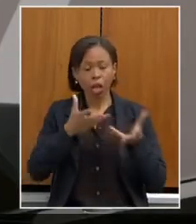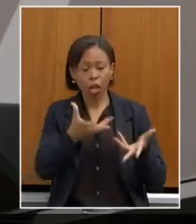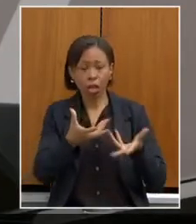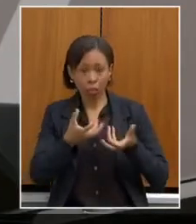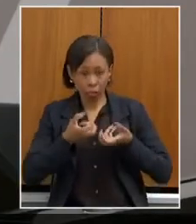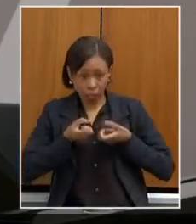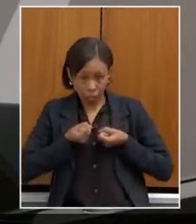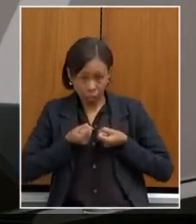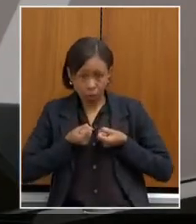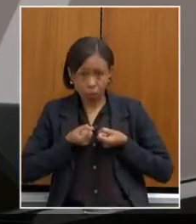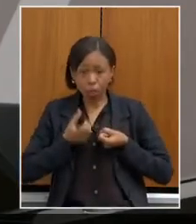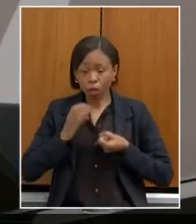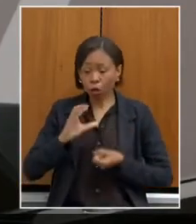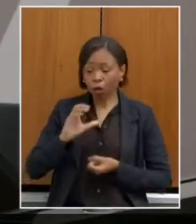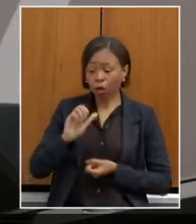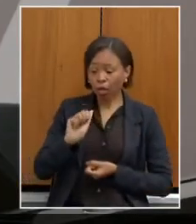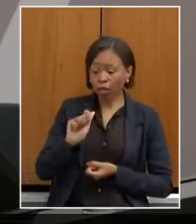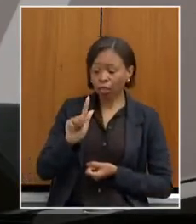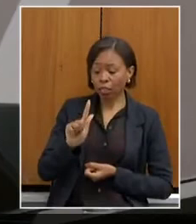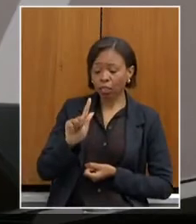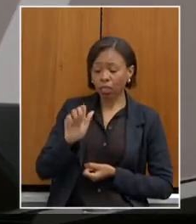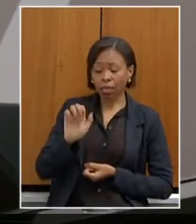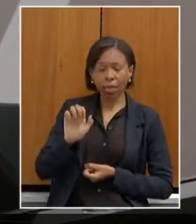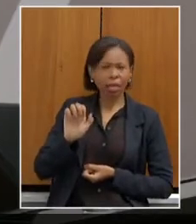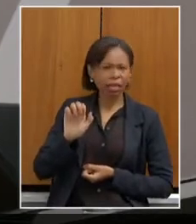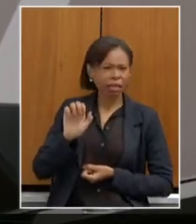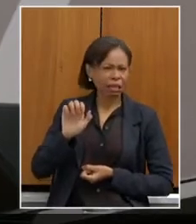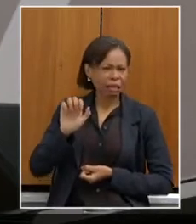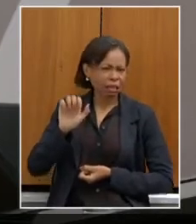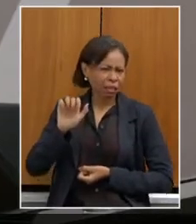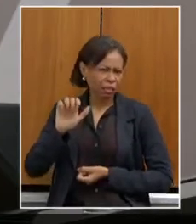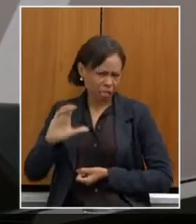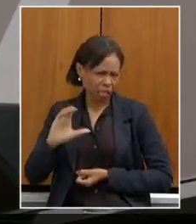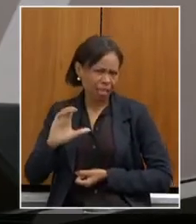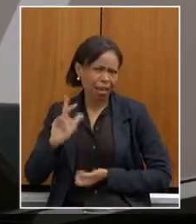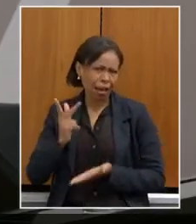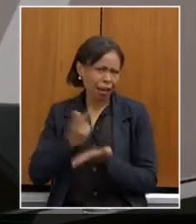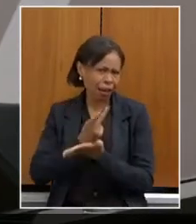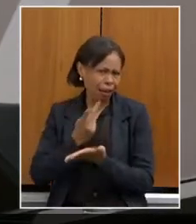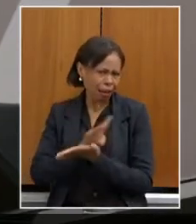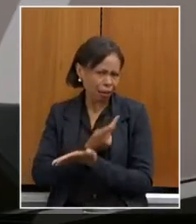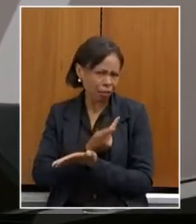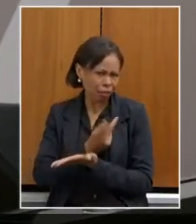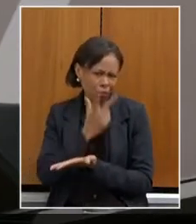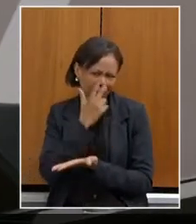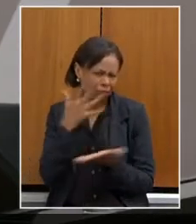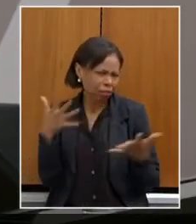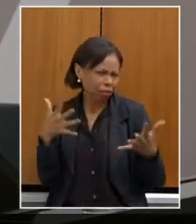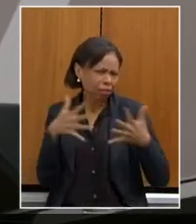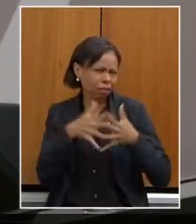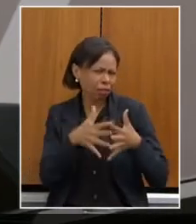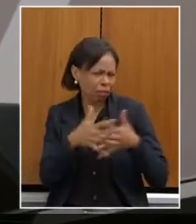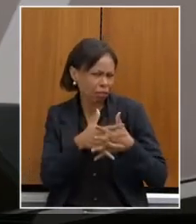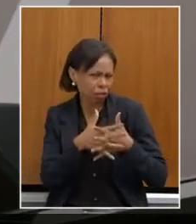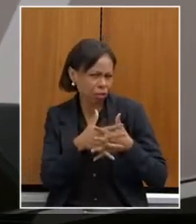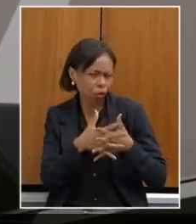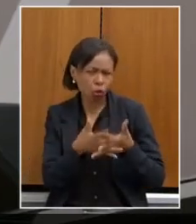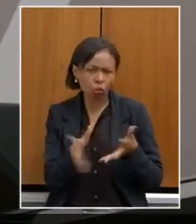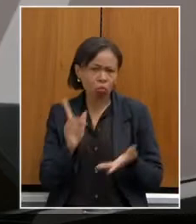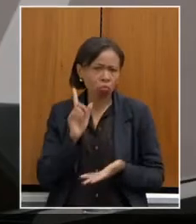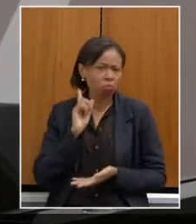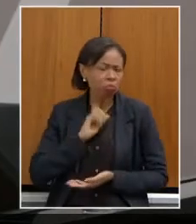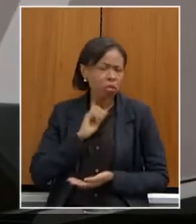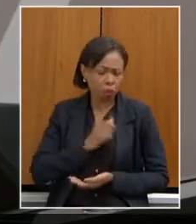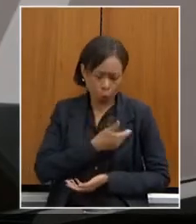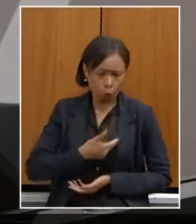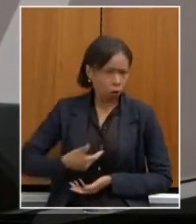mesmo com o CAJEC errado e parece há uma divergência parece que o Estado não quer